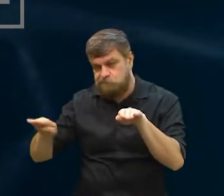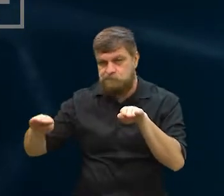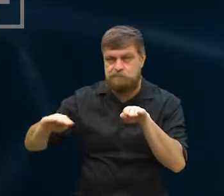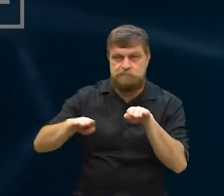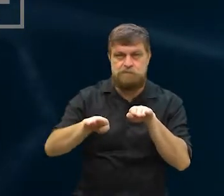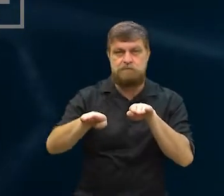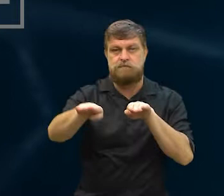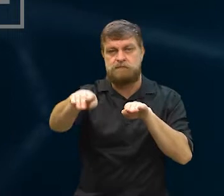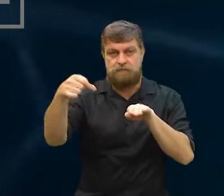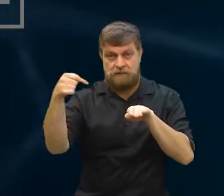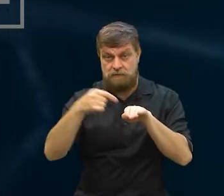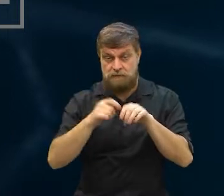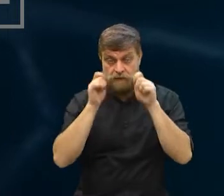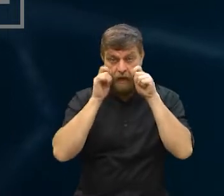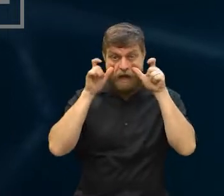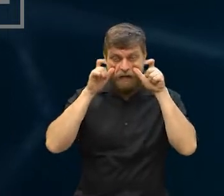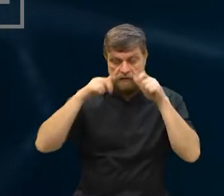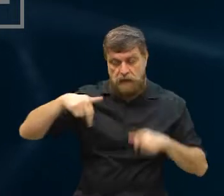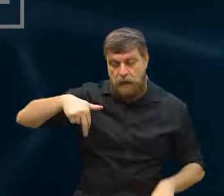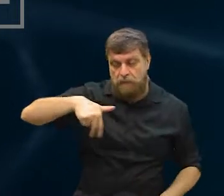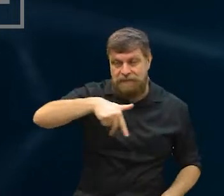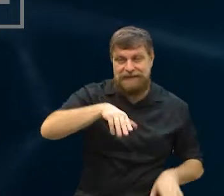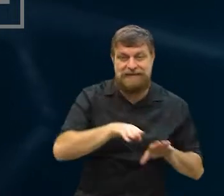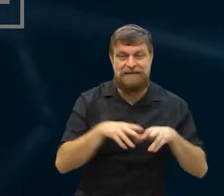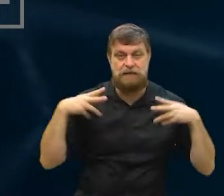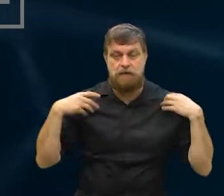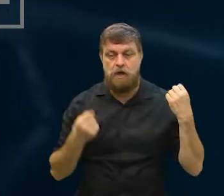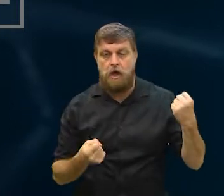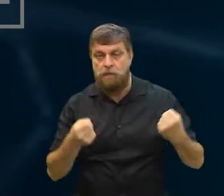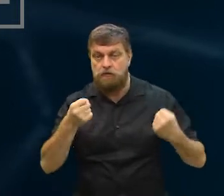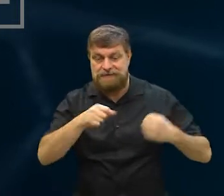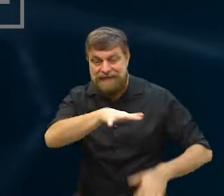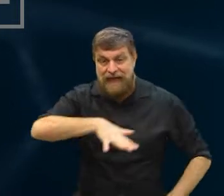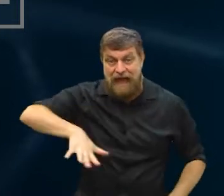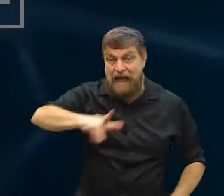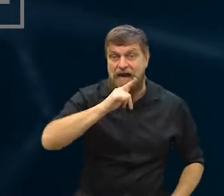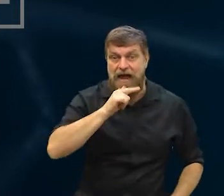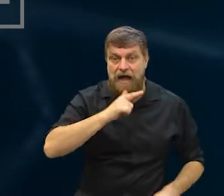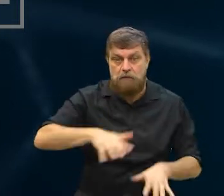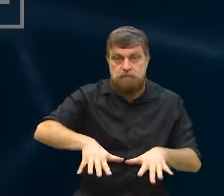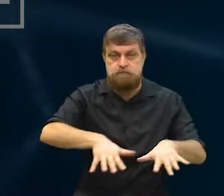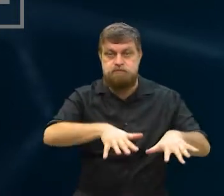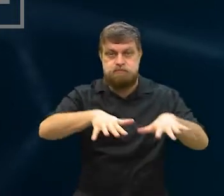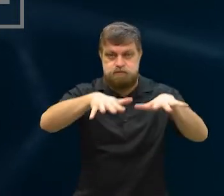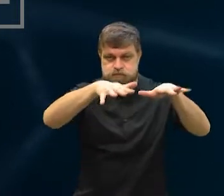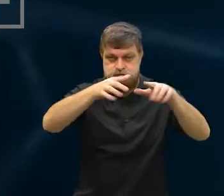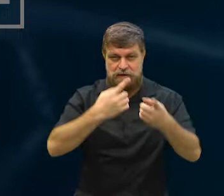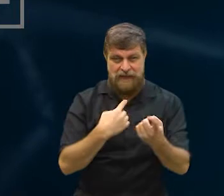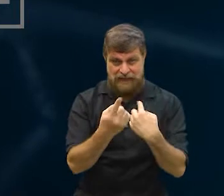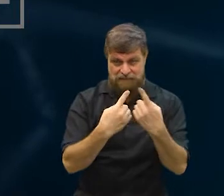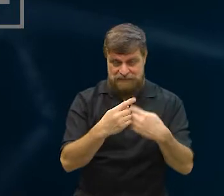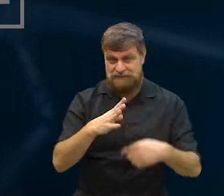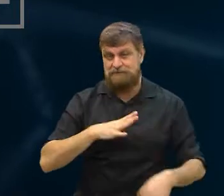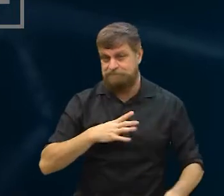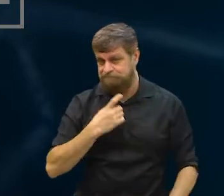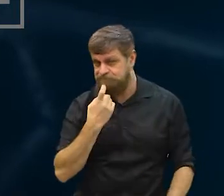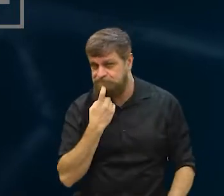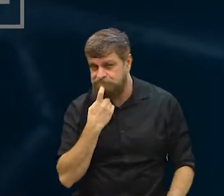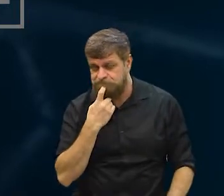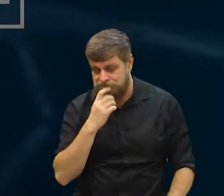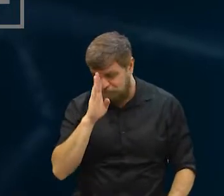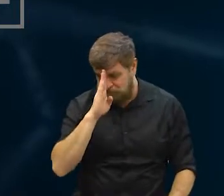alternativas para alertar pedestres e motoristas sobre áreas com riscos de alagamento nas Avenidas e ruas de